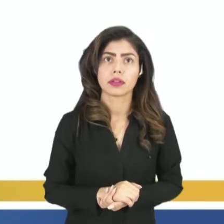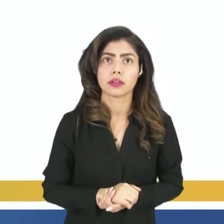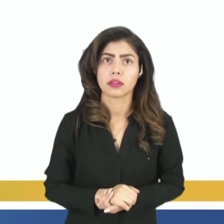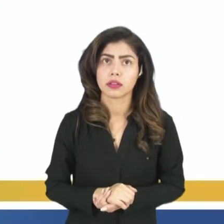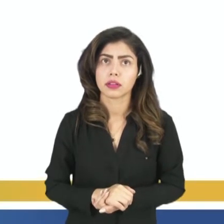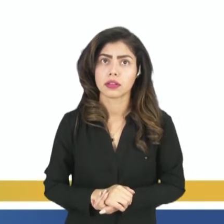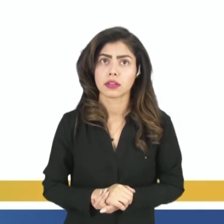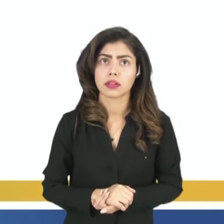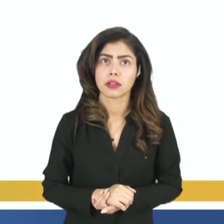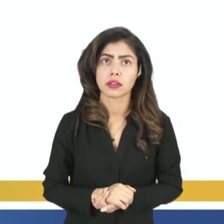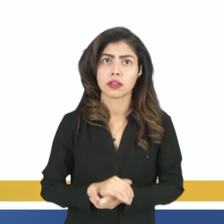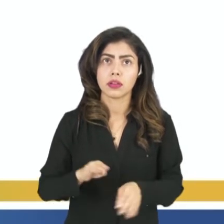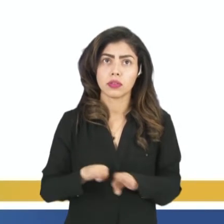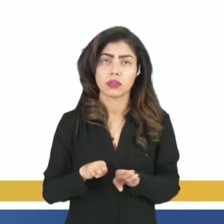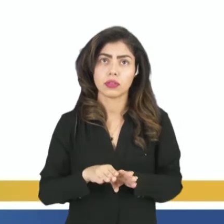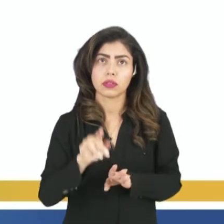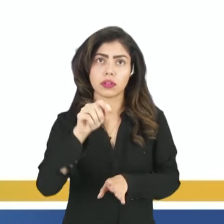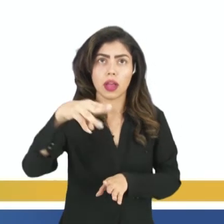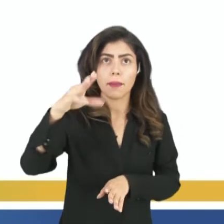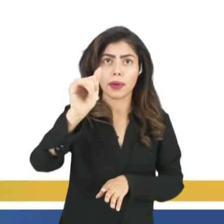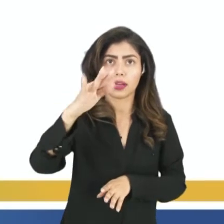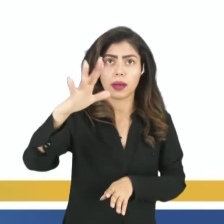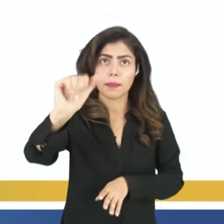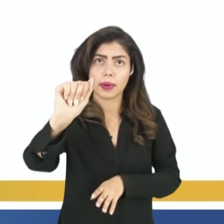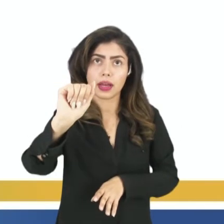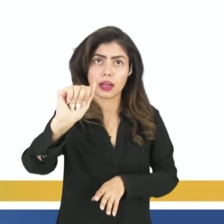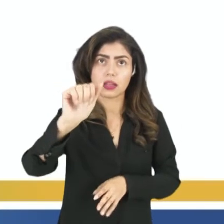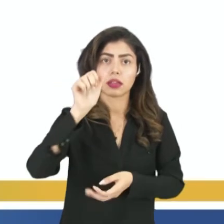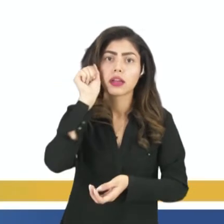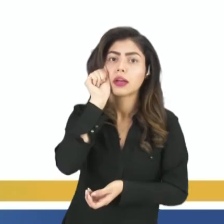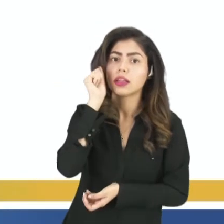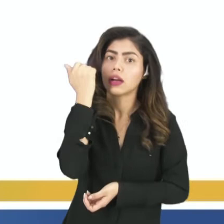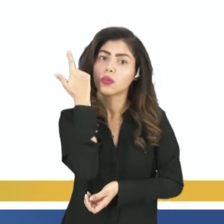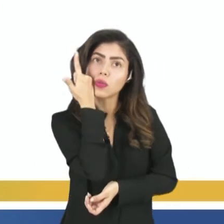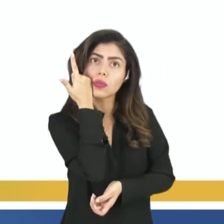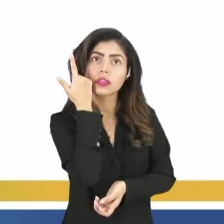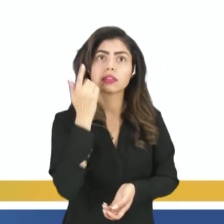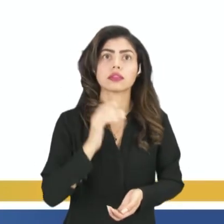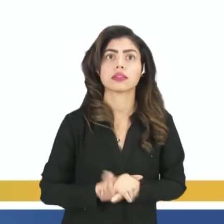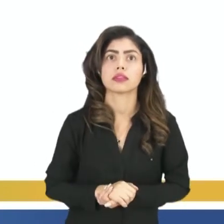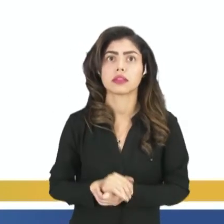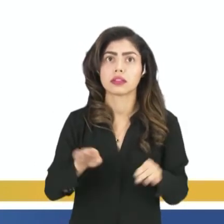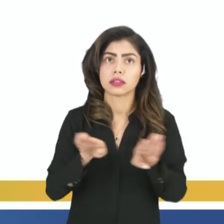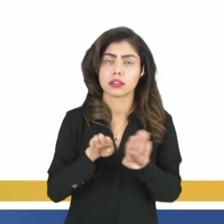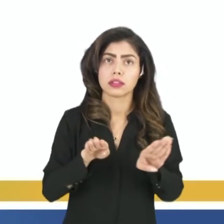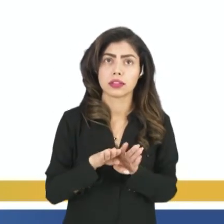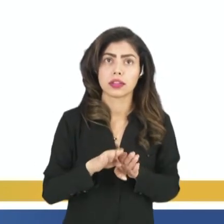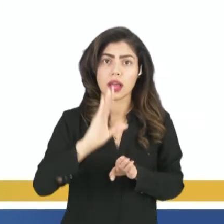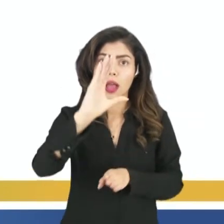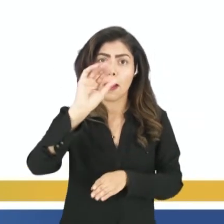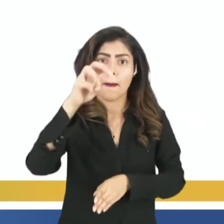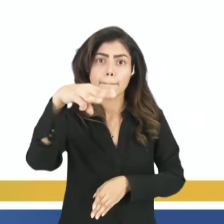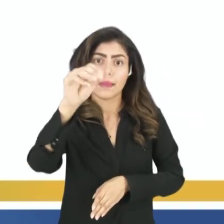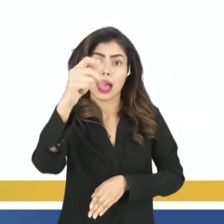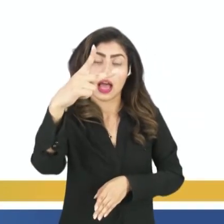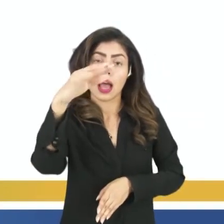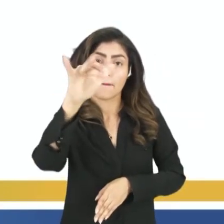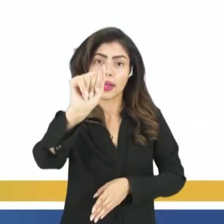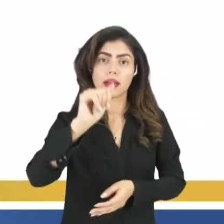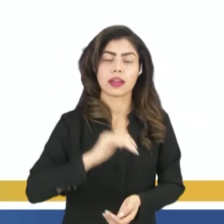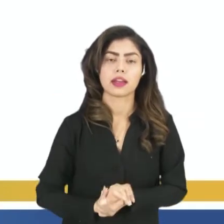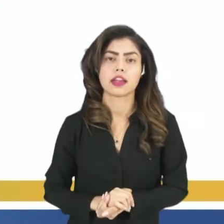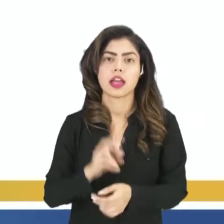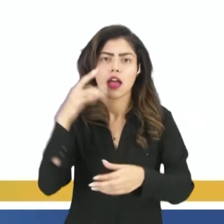verificar Goiânia, João Pessoa, Macapá, Amapá, veja só, região norte. E Macapá, Amapá, será que